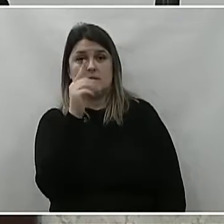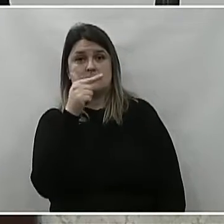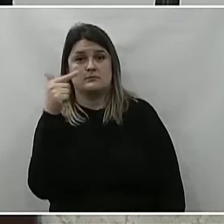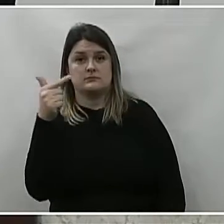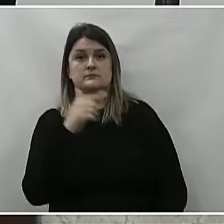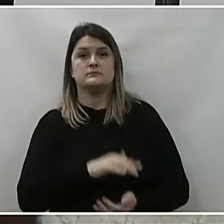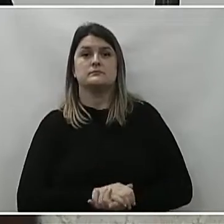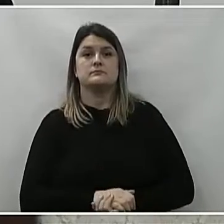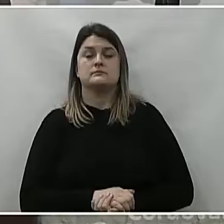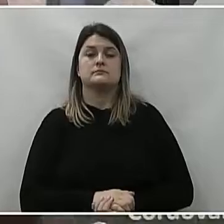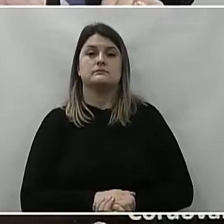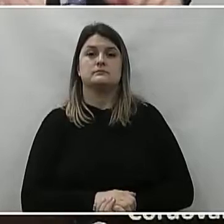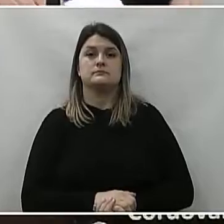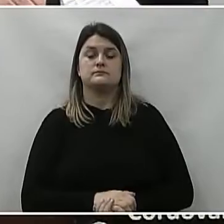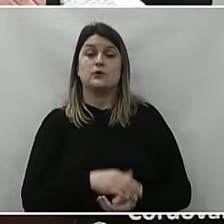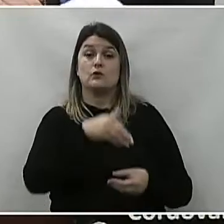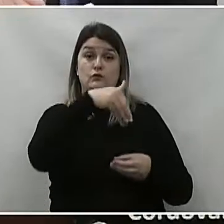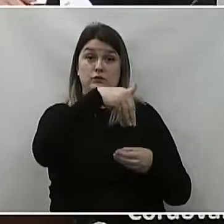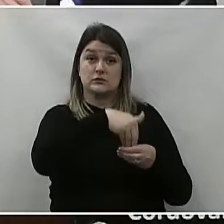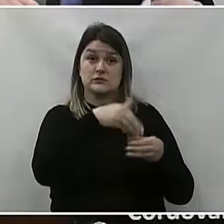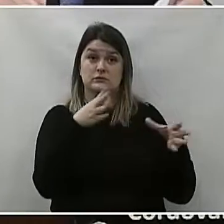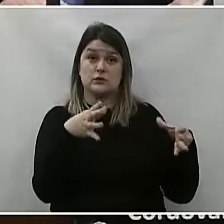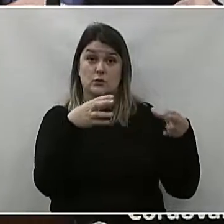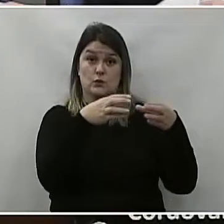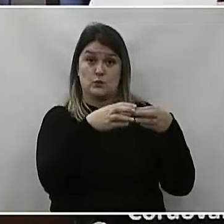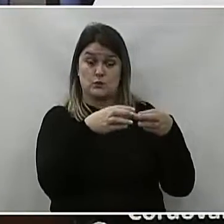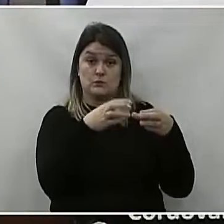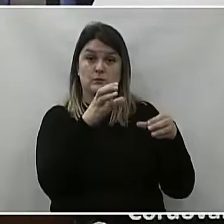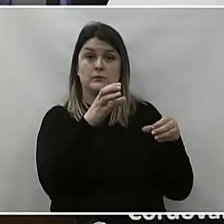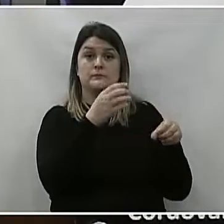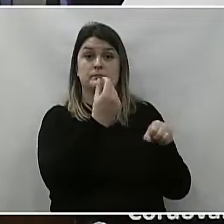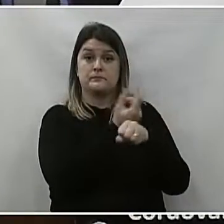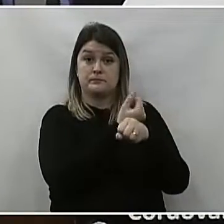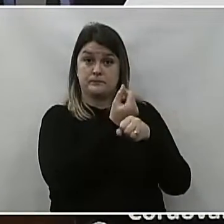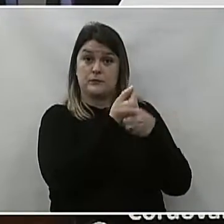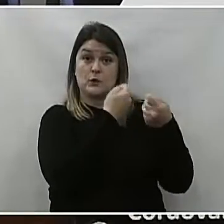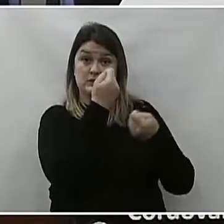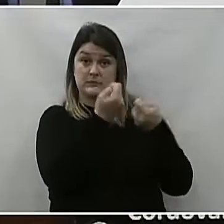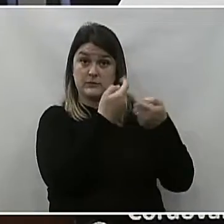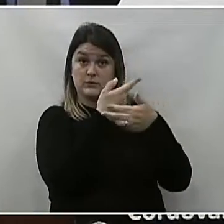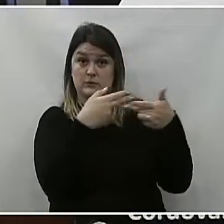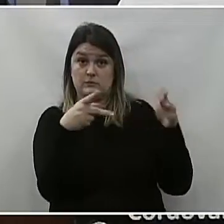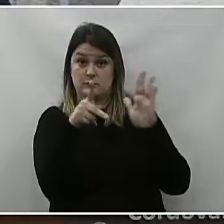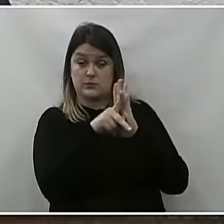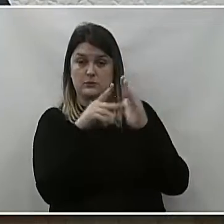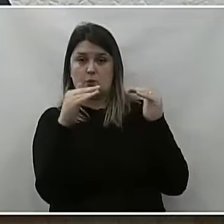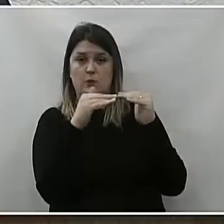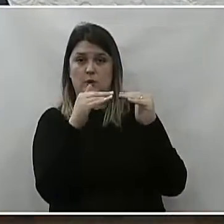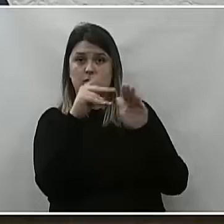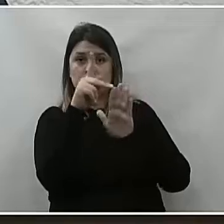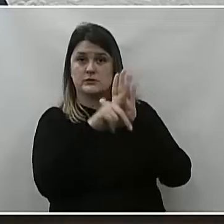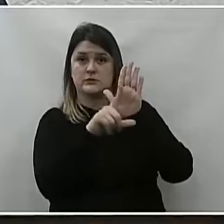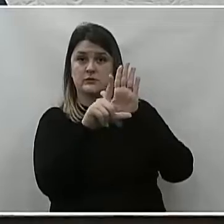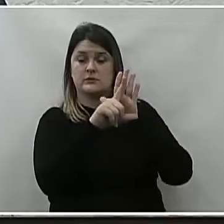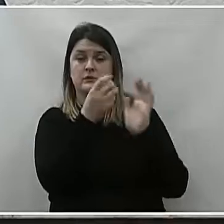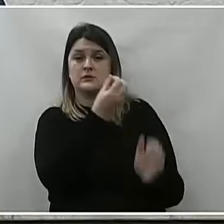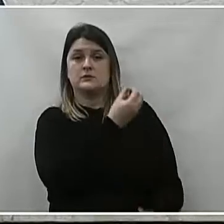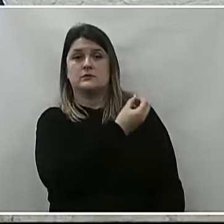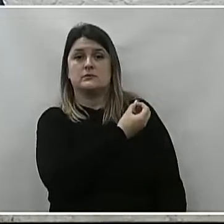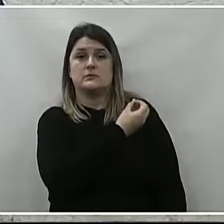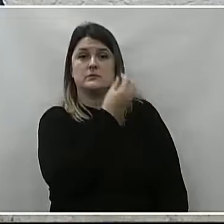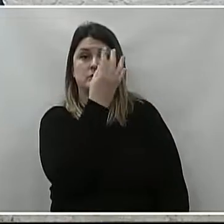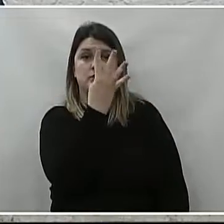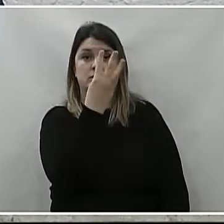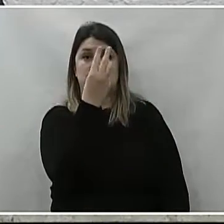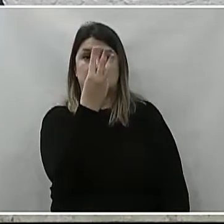de 2022. Votação do parecer fundamentado da Comissão de Finanças, Orçamento e Patrimônio. Favorável ao projeto de lei ordinária,